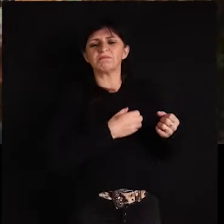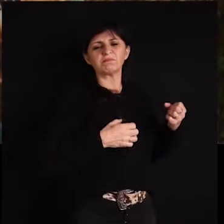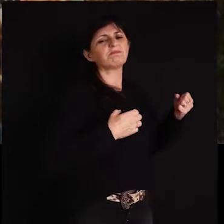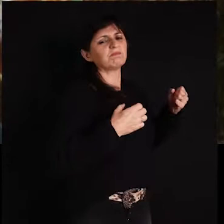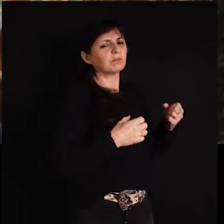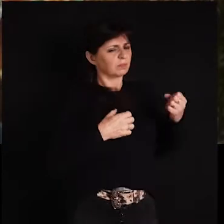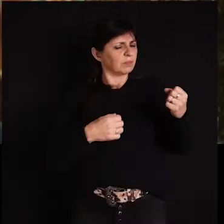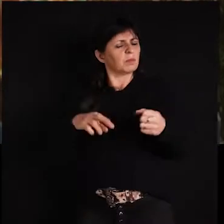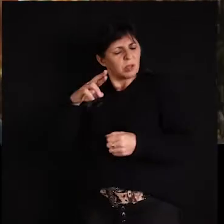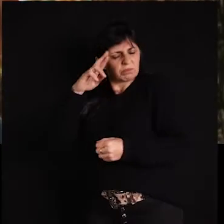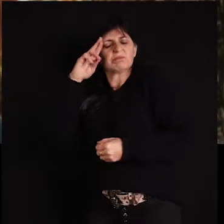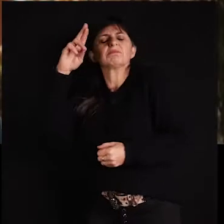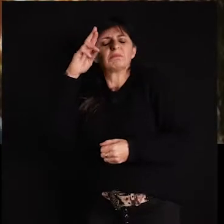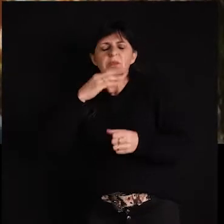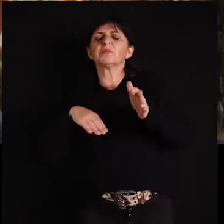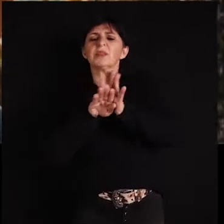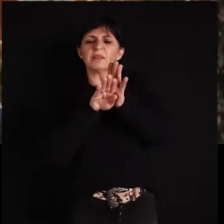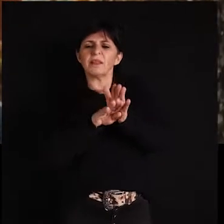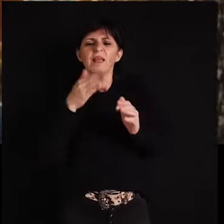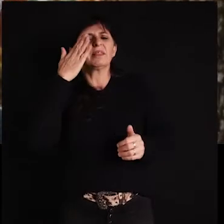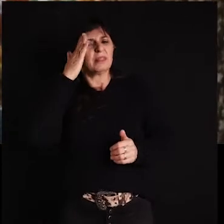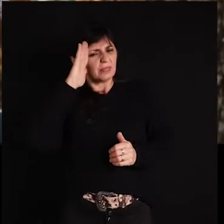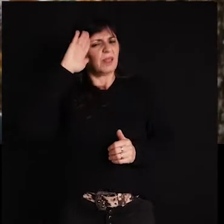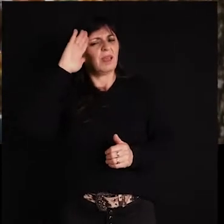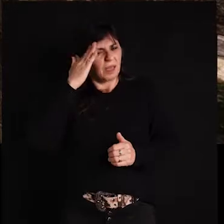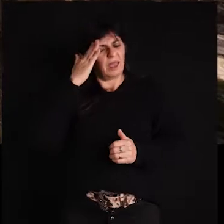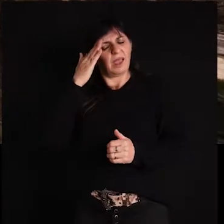viver. Meu patrão ao chegar vai ter que